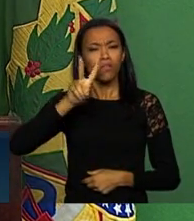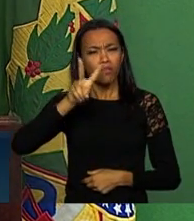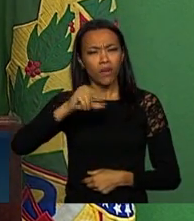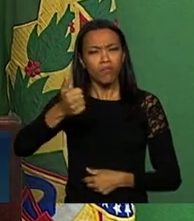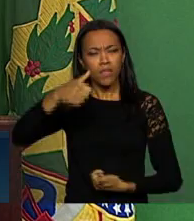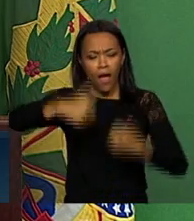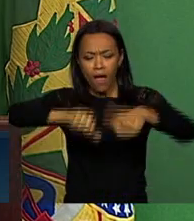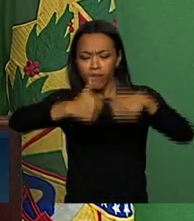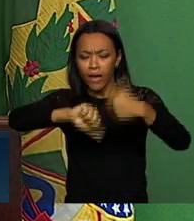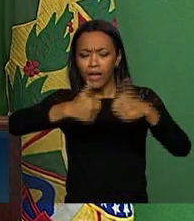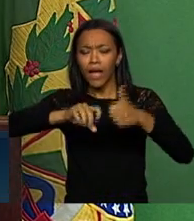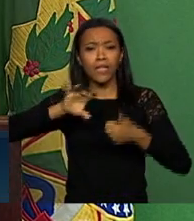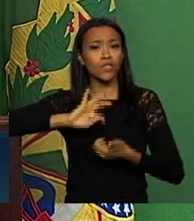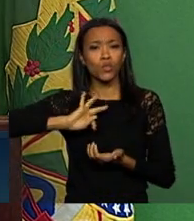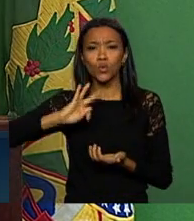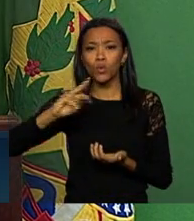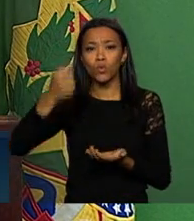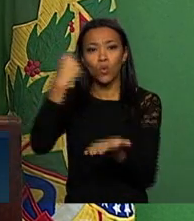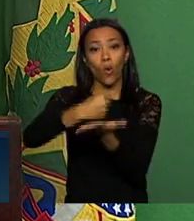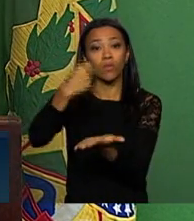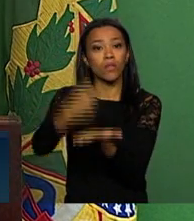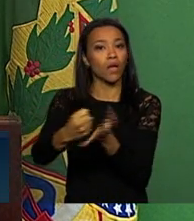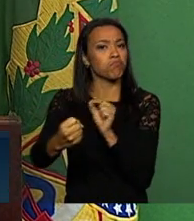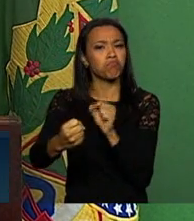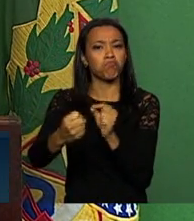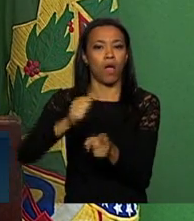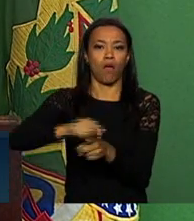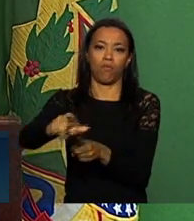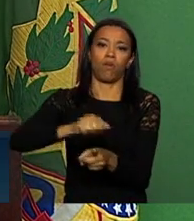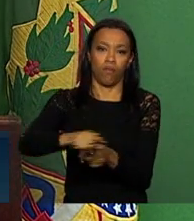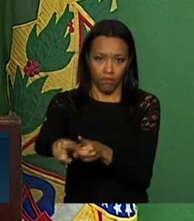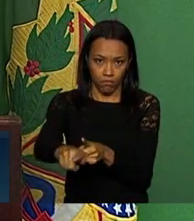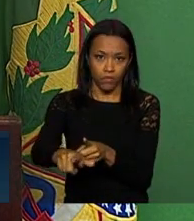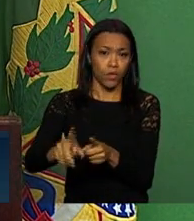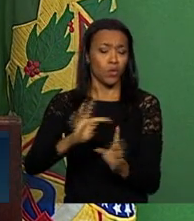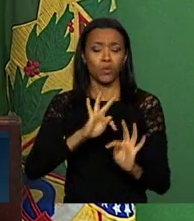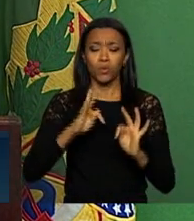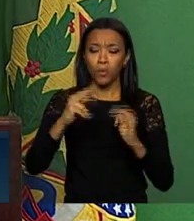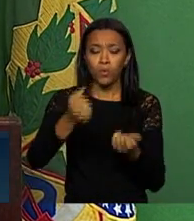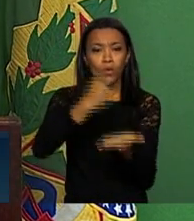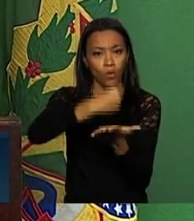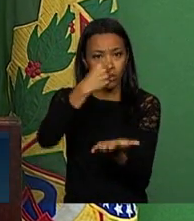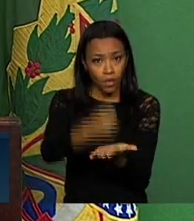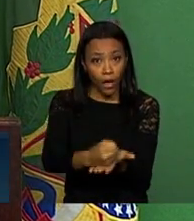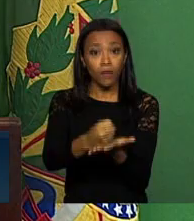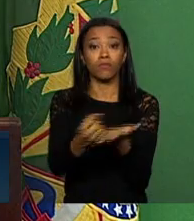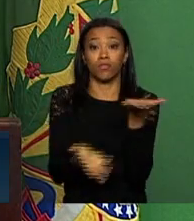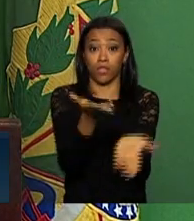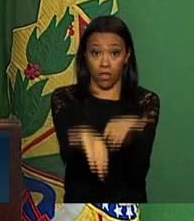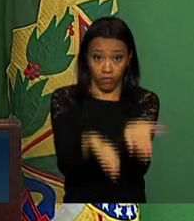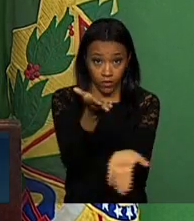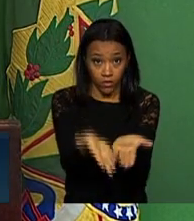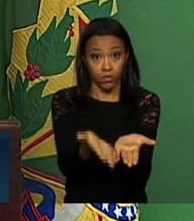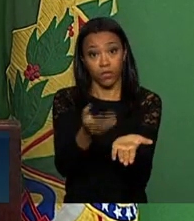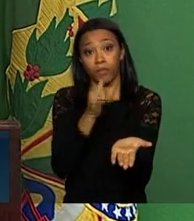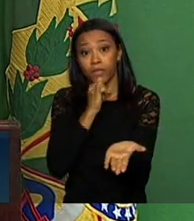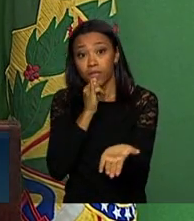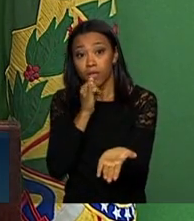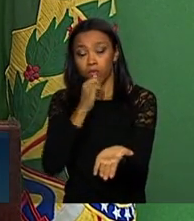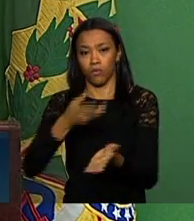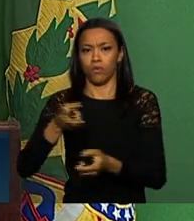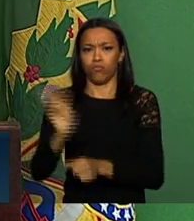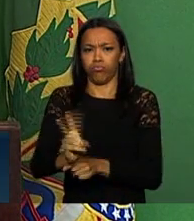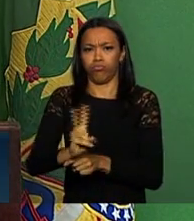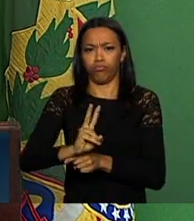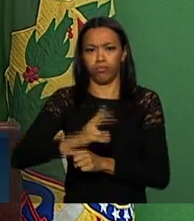todos os contratos de aluguel todos os contratos de prestação de serviço como os contratos de